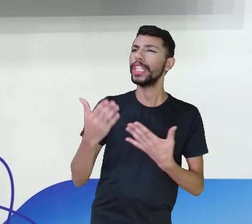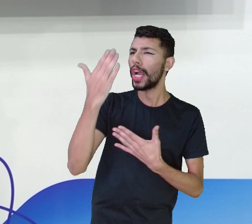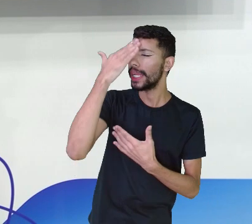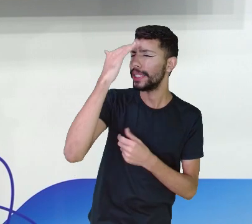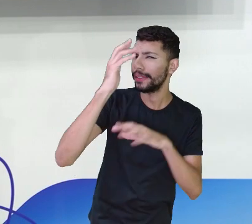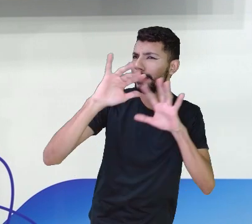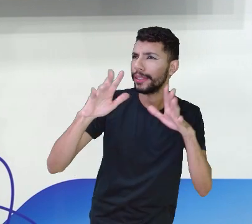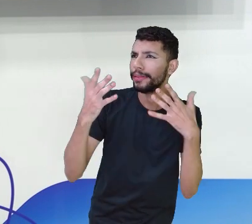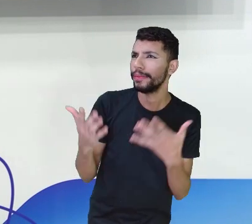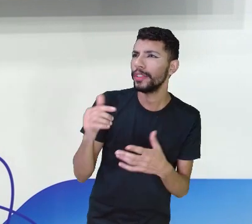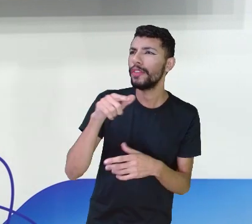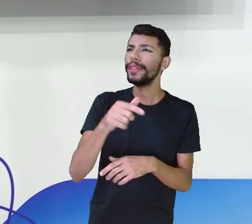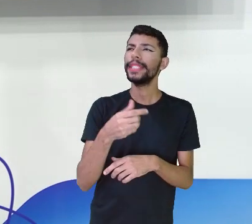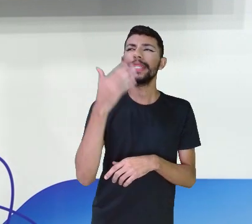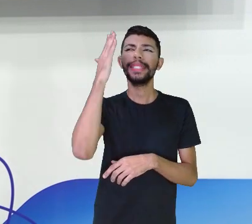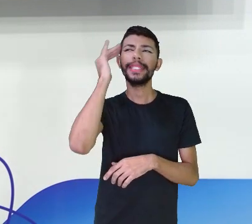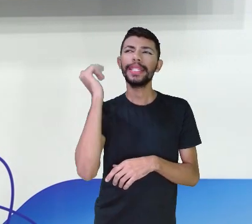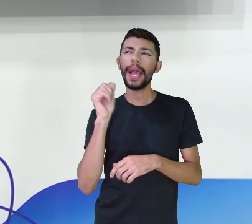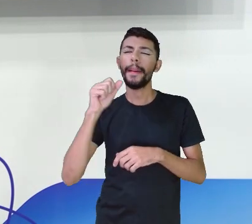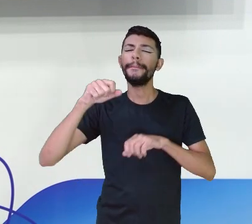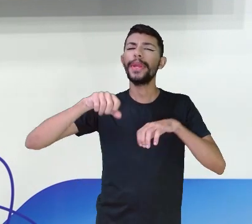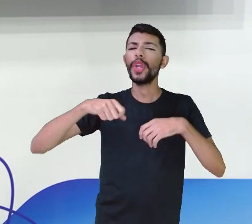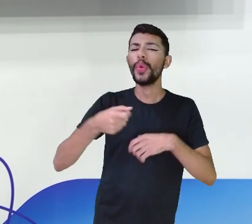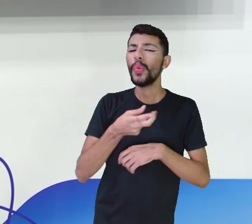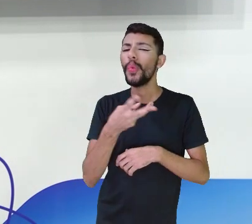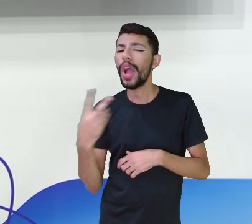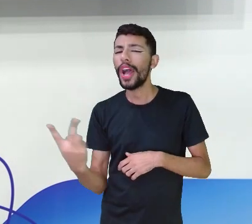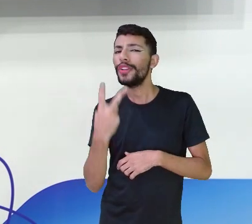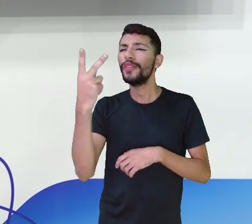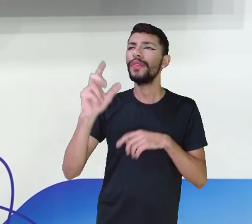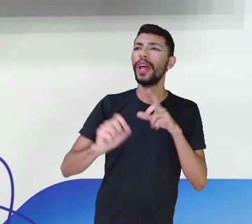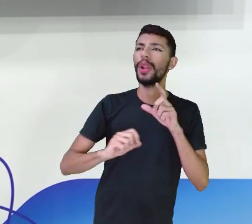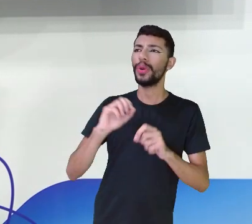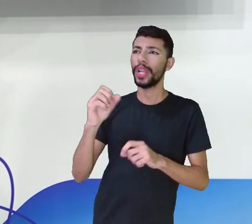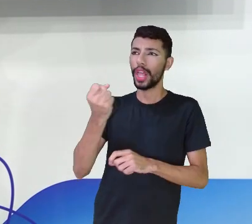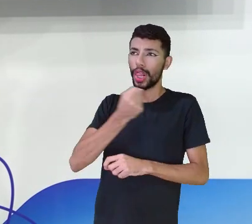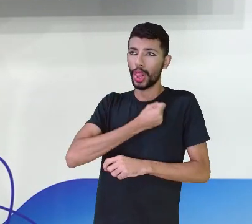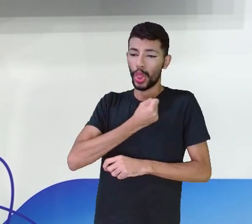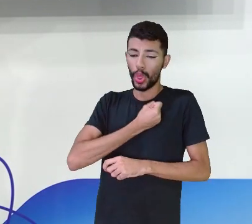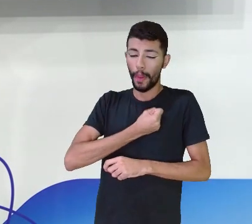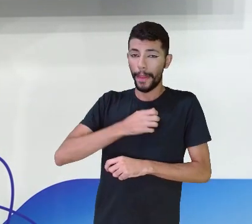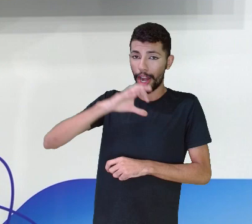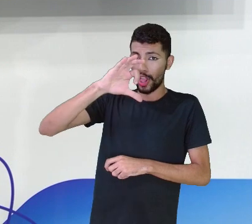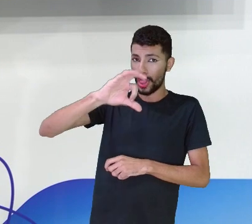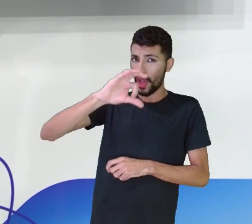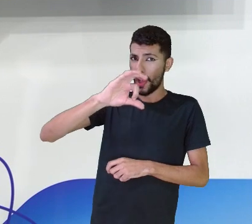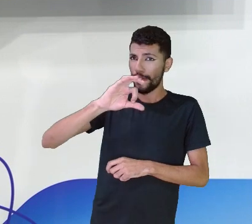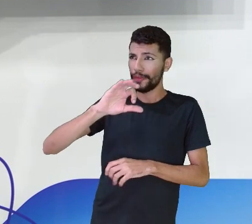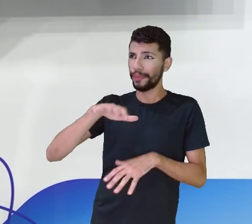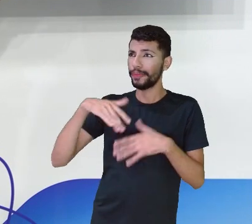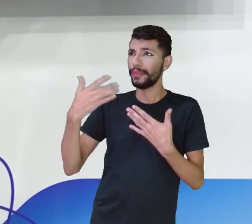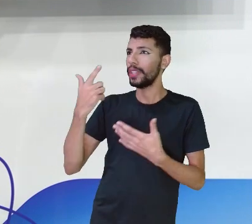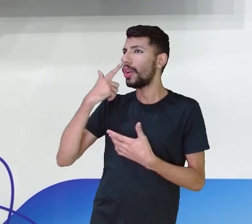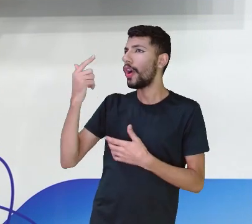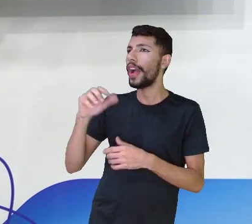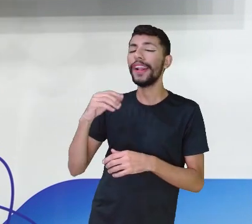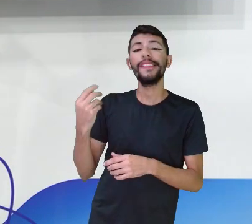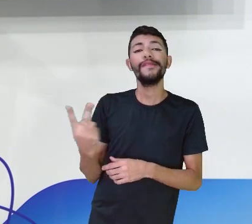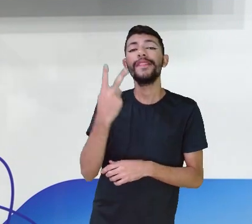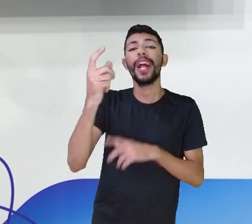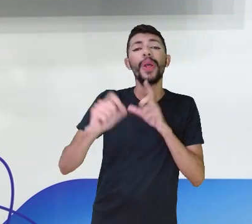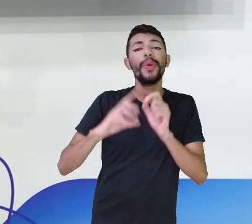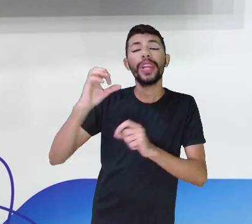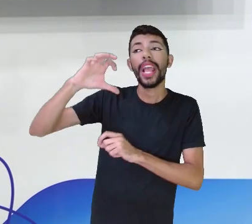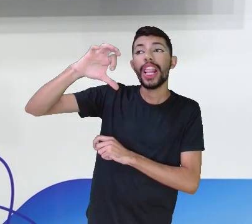disso, você é capaz de dizer quanto vale o algarismo 9? Olha, o algarismo 9, ó, ele vale 90